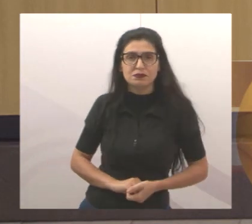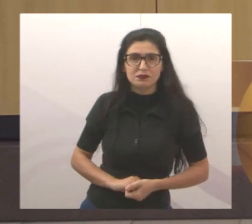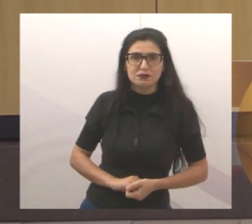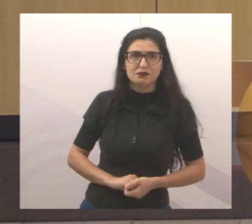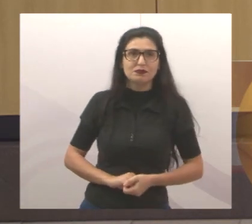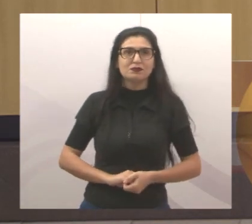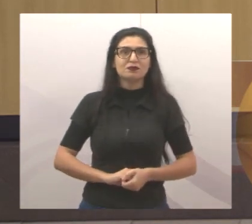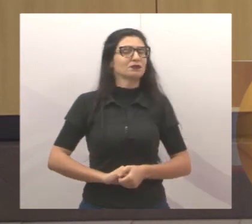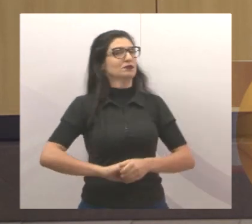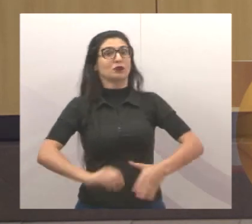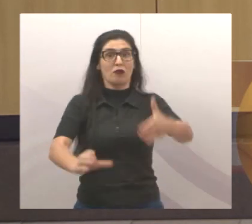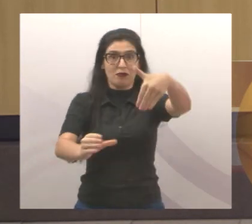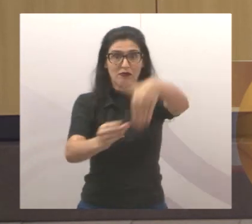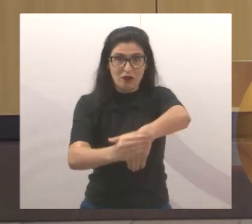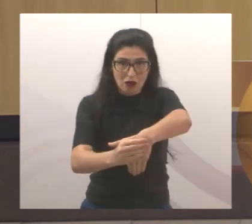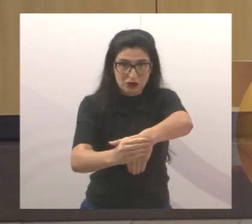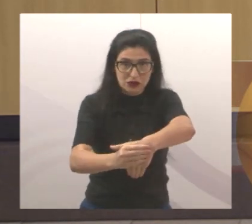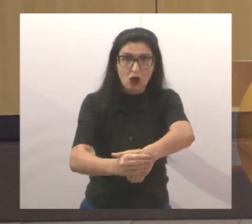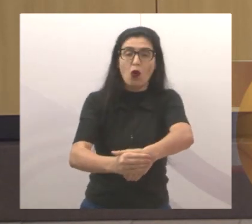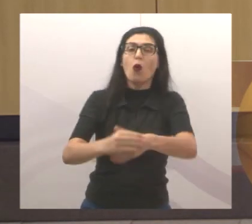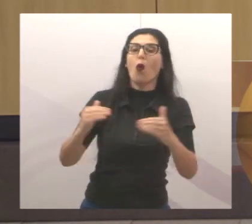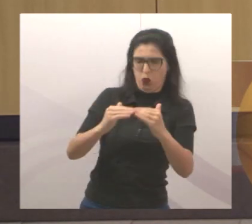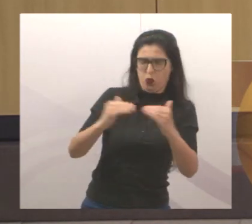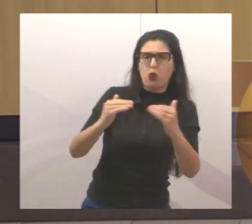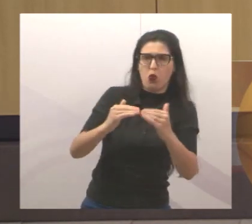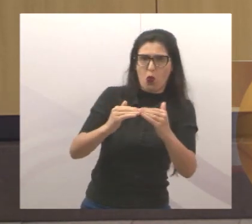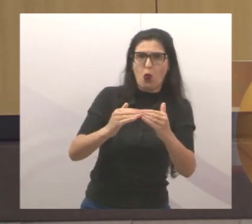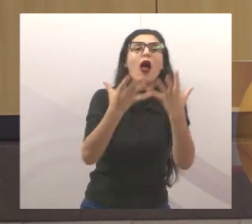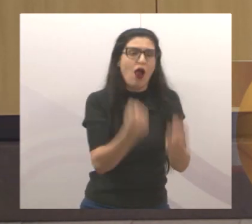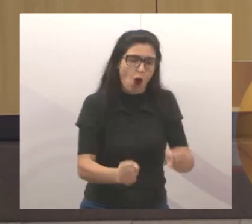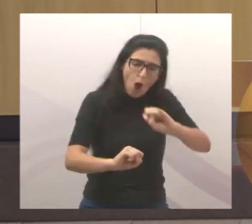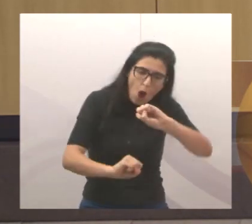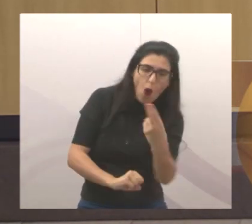para que declarem seu voto a favor ou